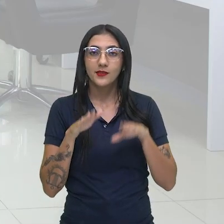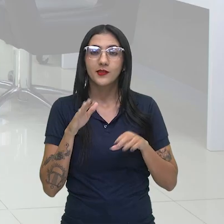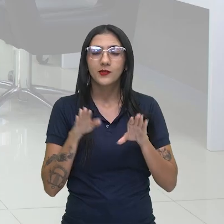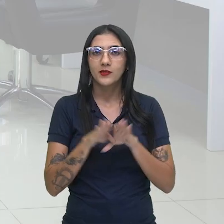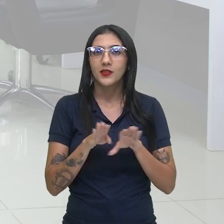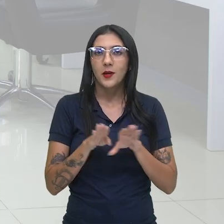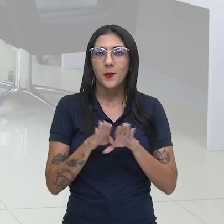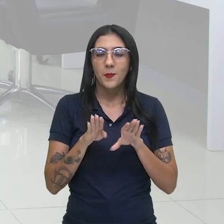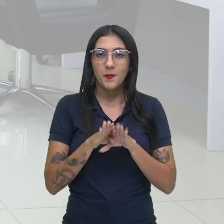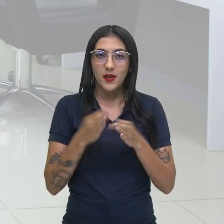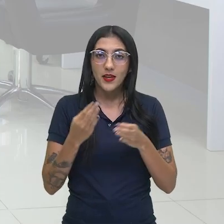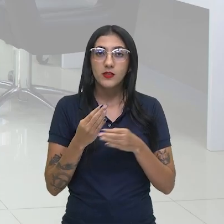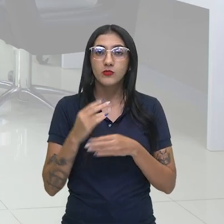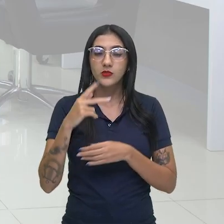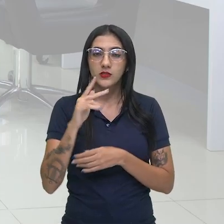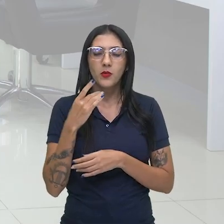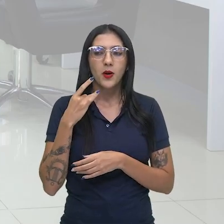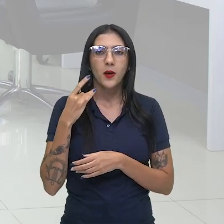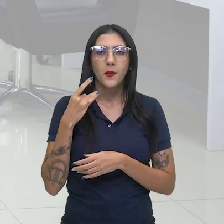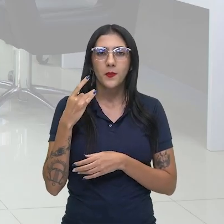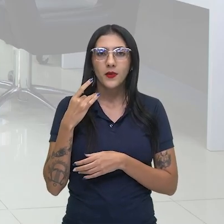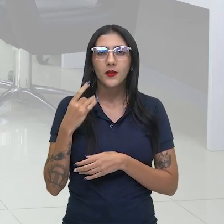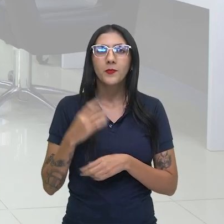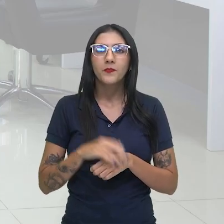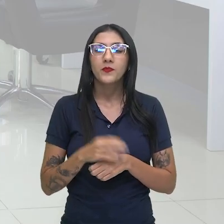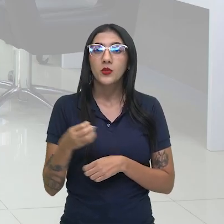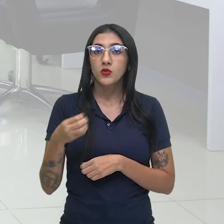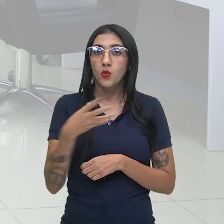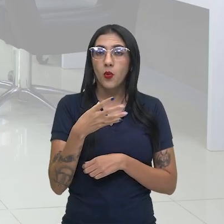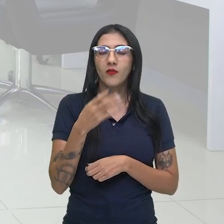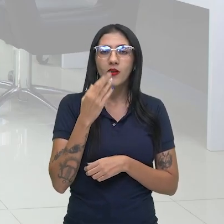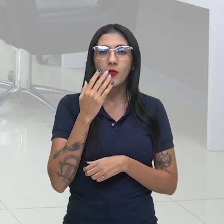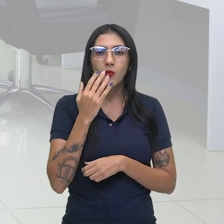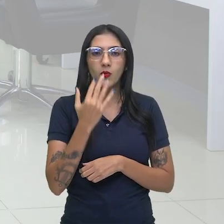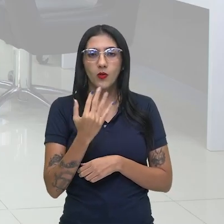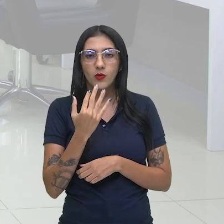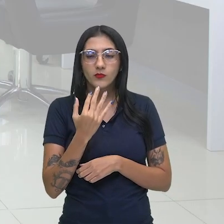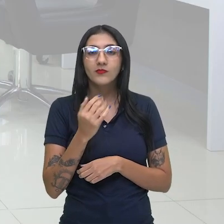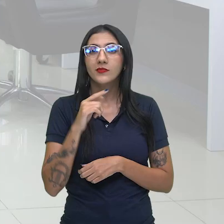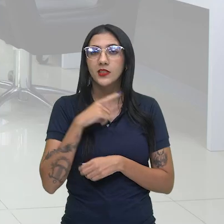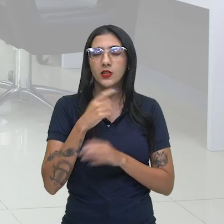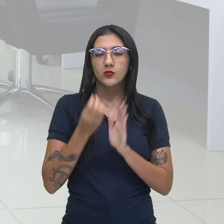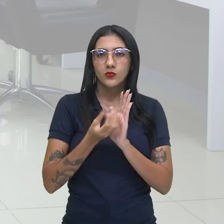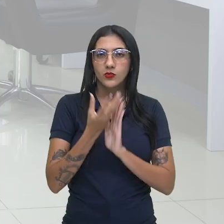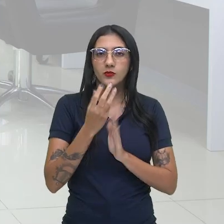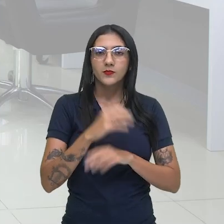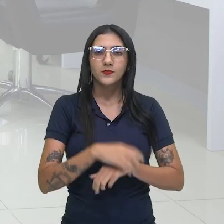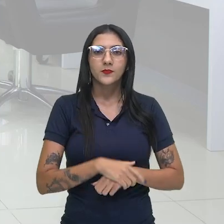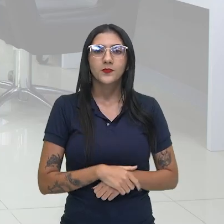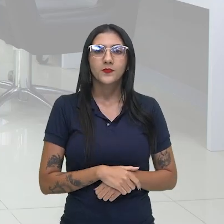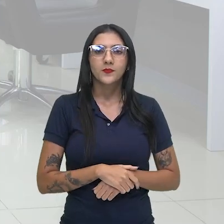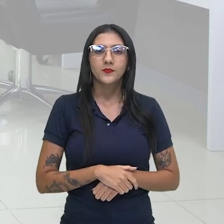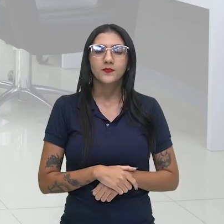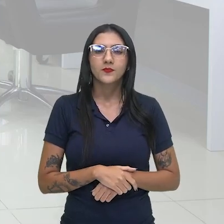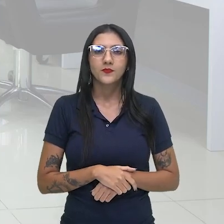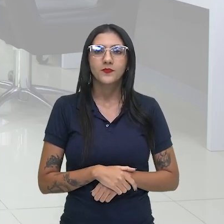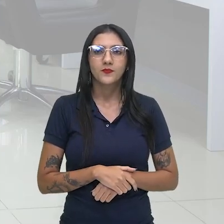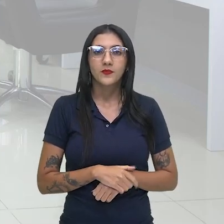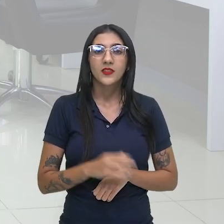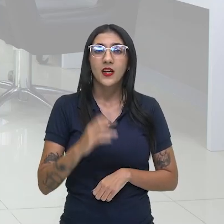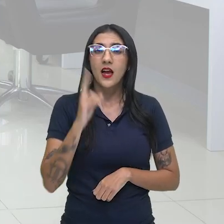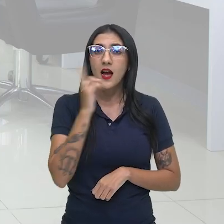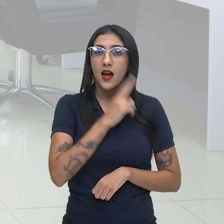condição do seu cabelo, a sua nova cor de cabelo será processada rapidamente